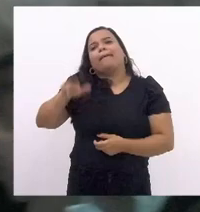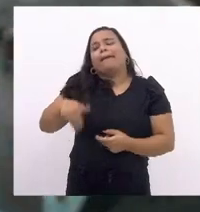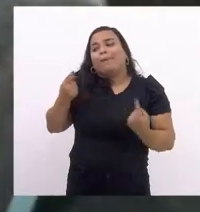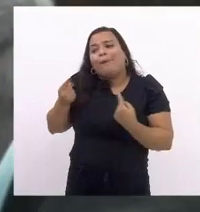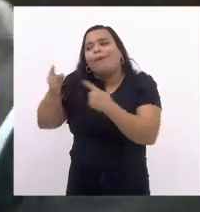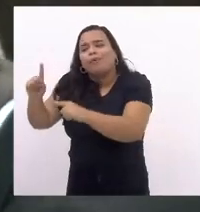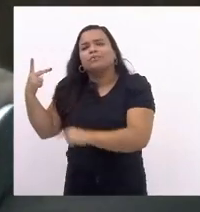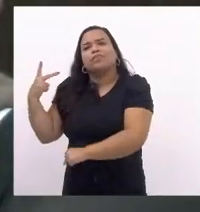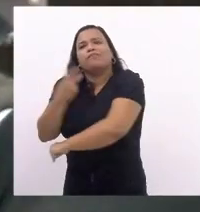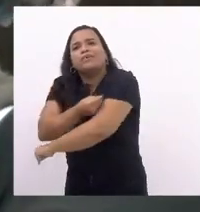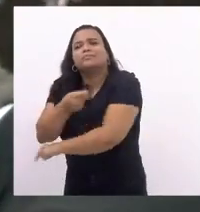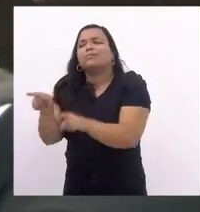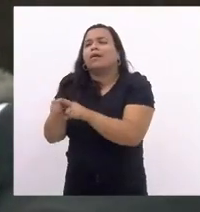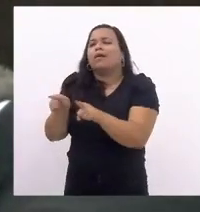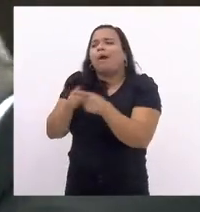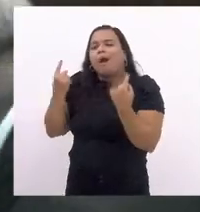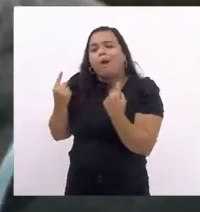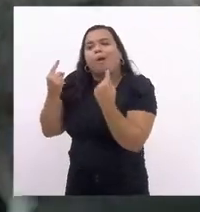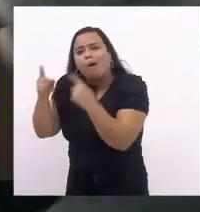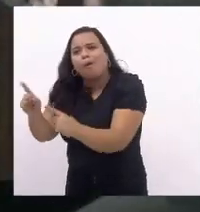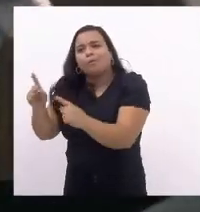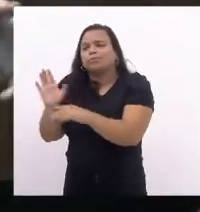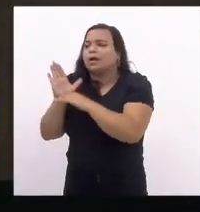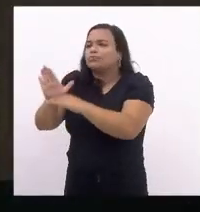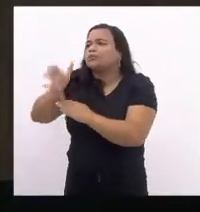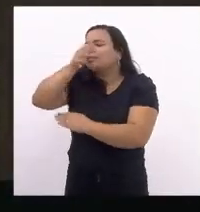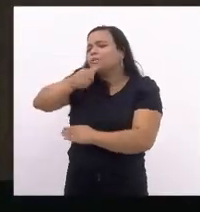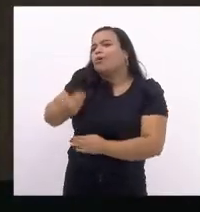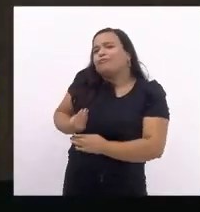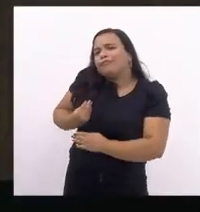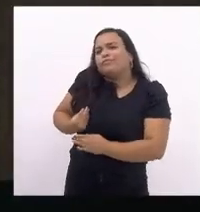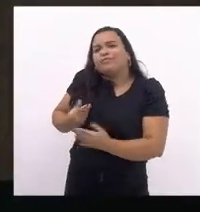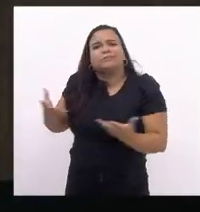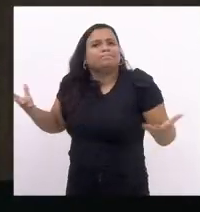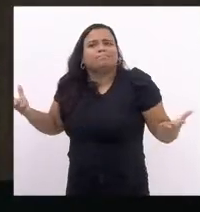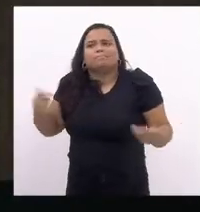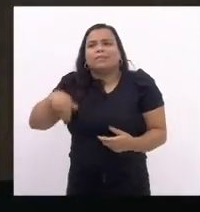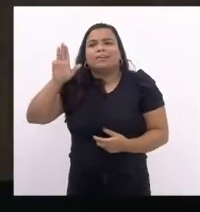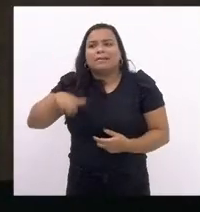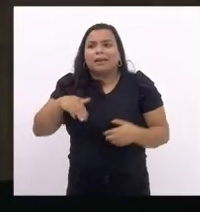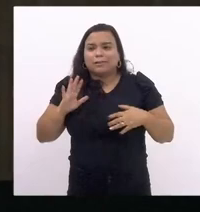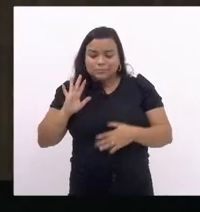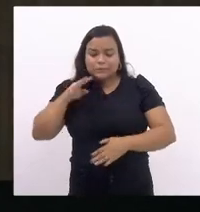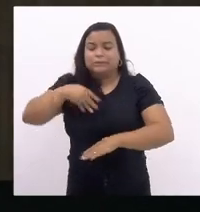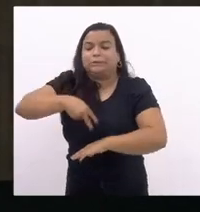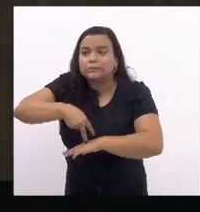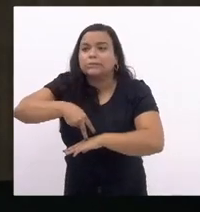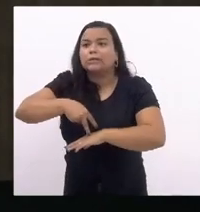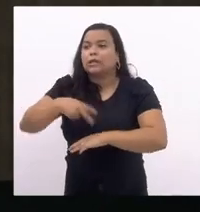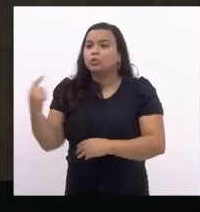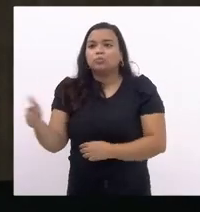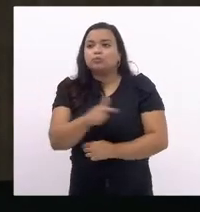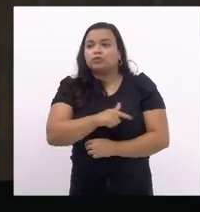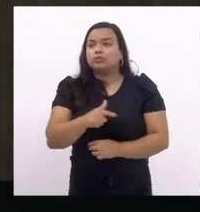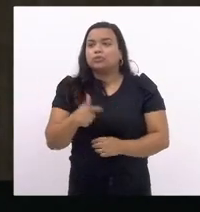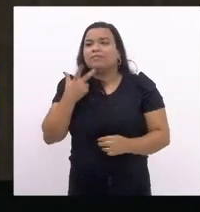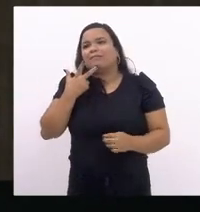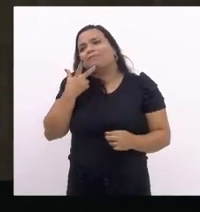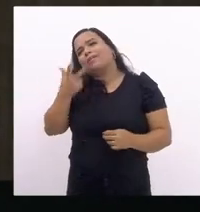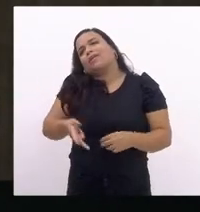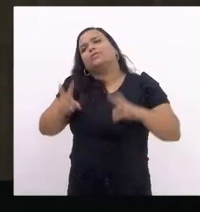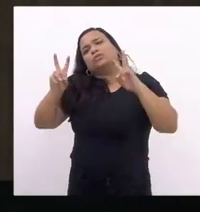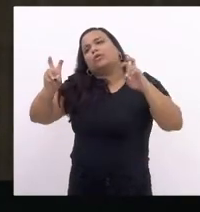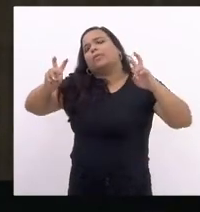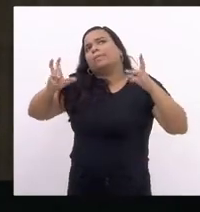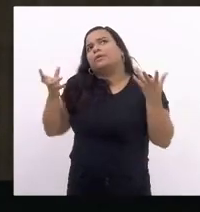salva-vidas, aqueles deputados que ficaram aqui na frente, não tinha nenhum deles aqui para debater esses temas de importância da população. Temas de